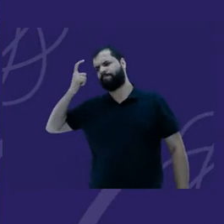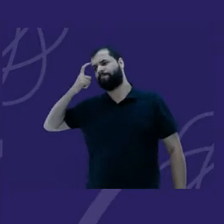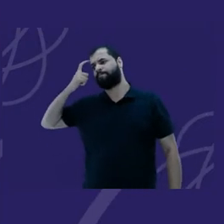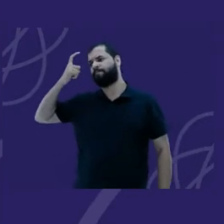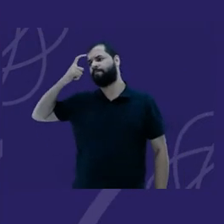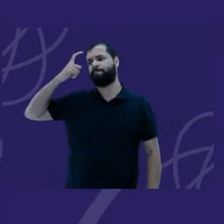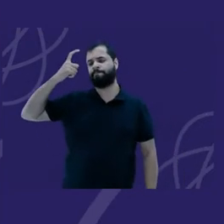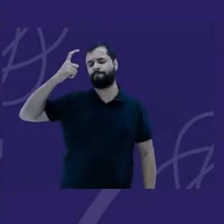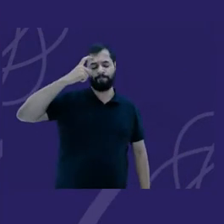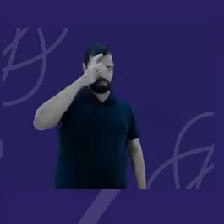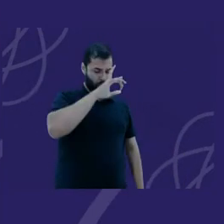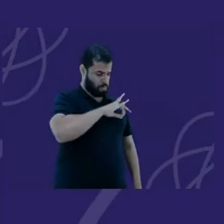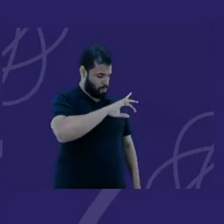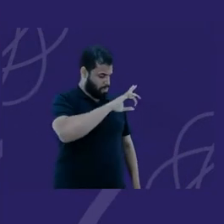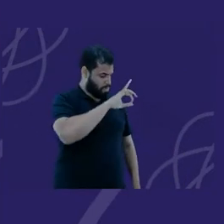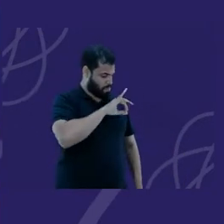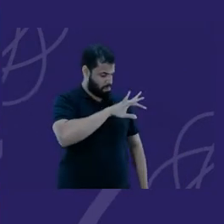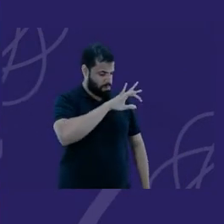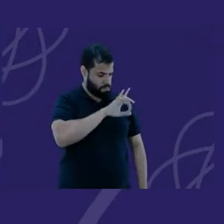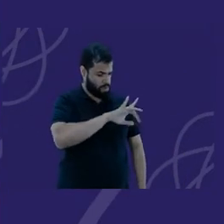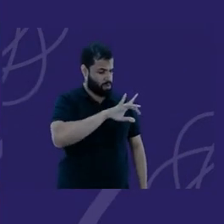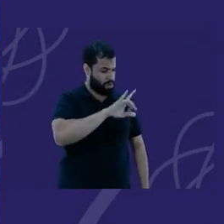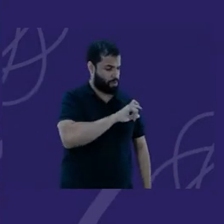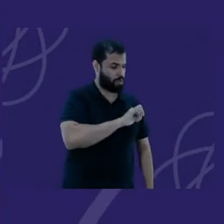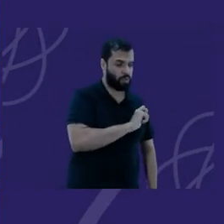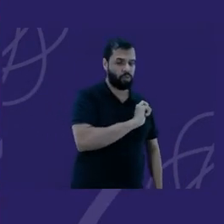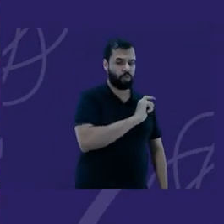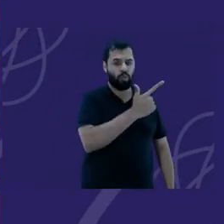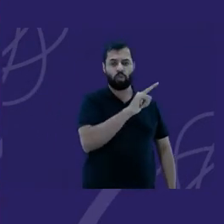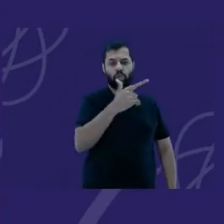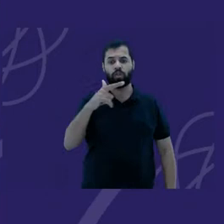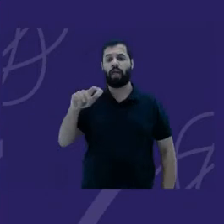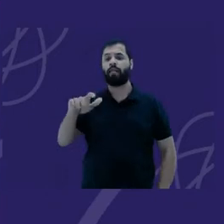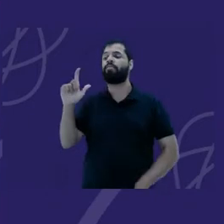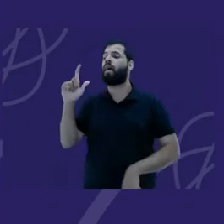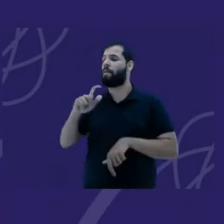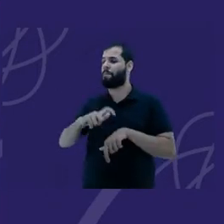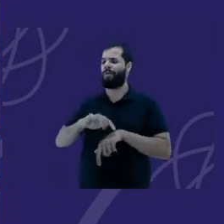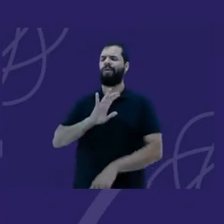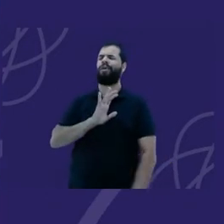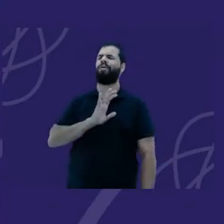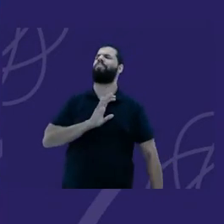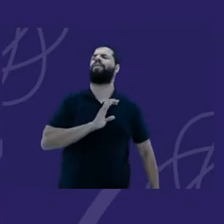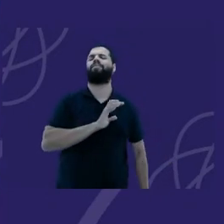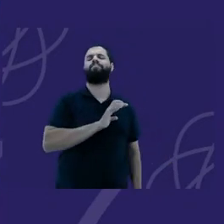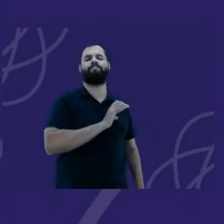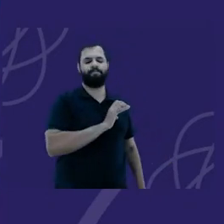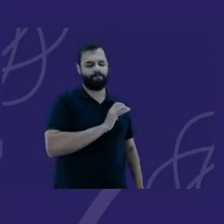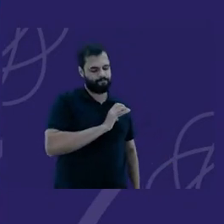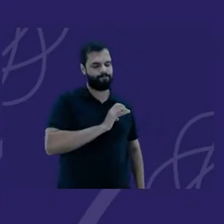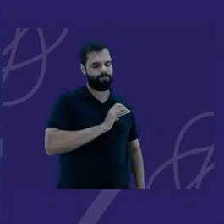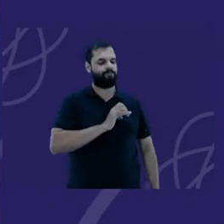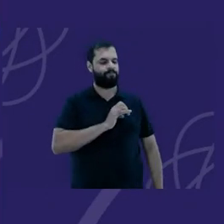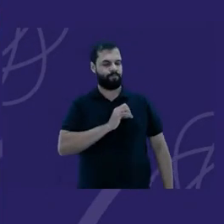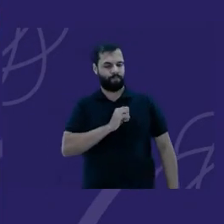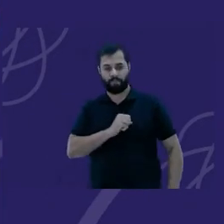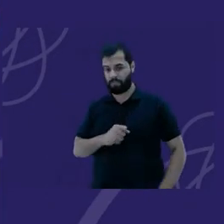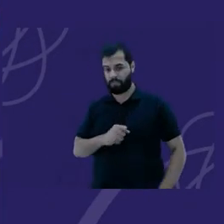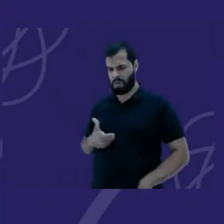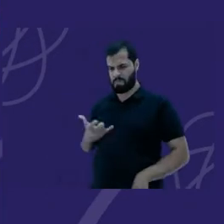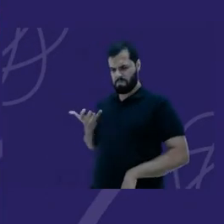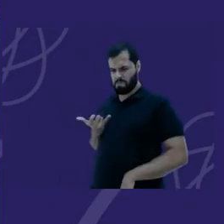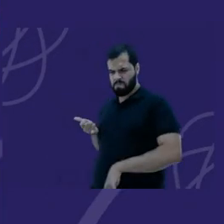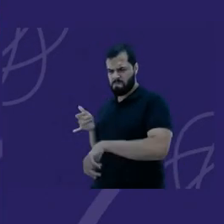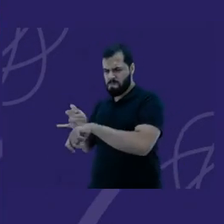medo de não ter tempo de amar. Do início. Me